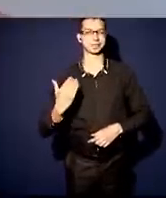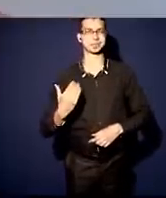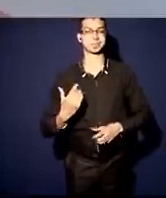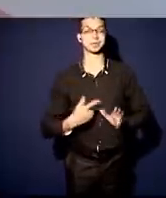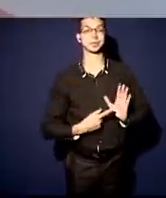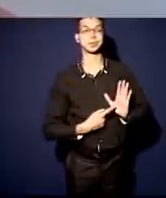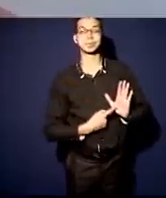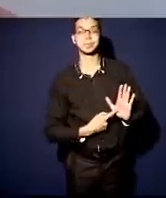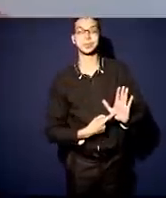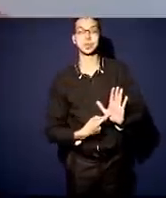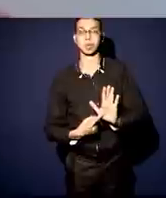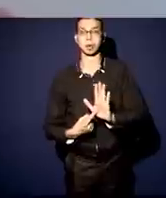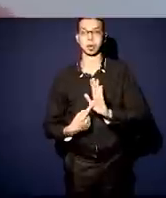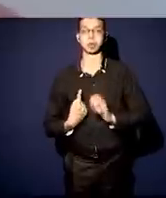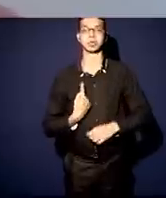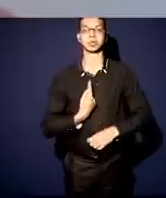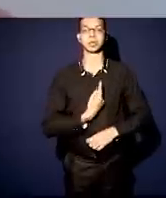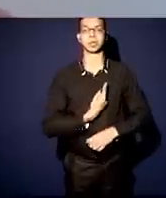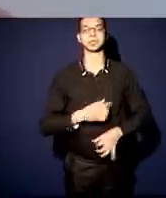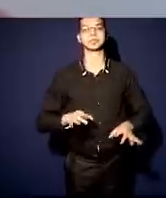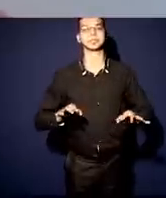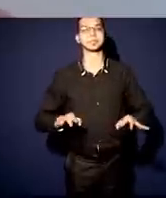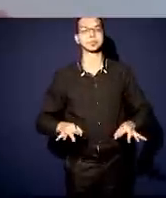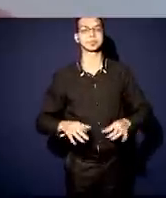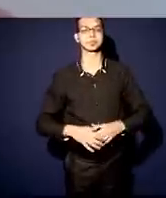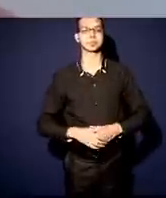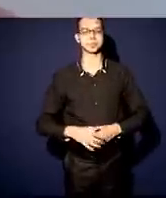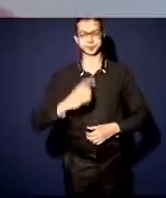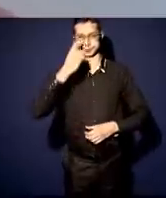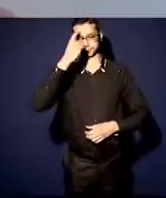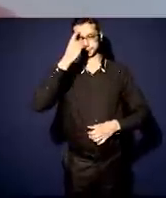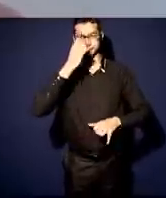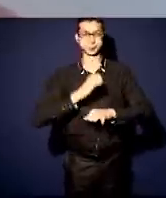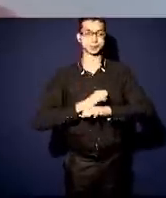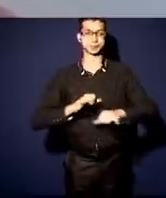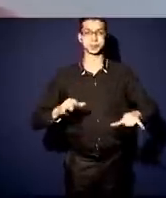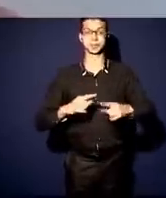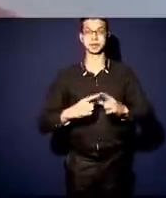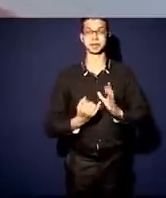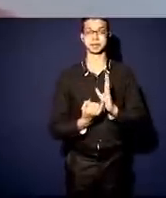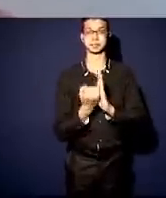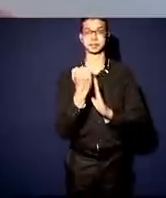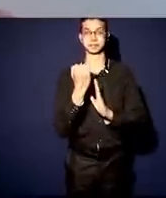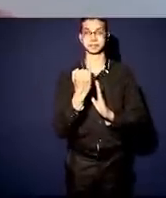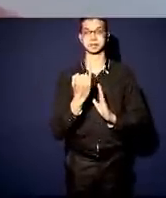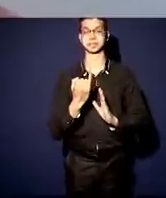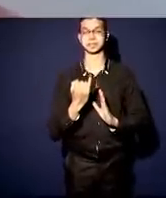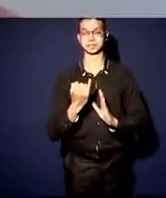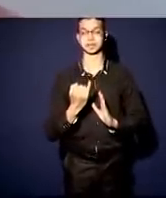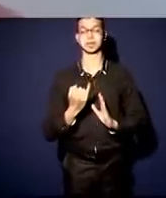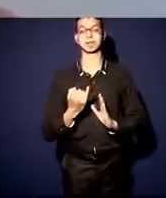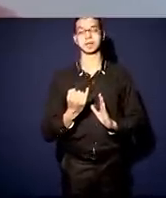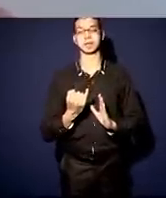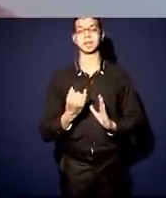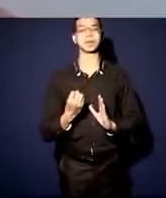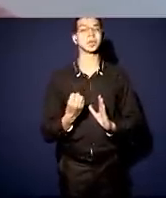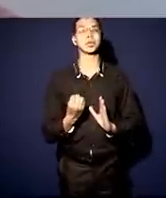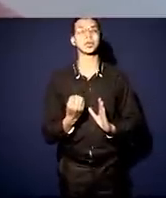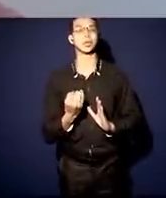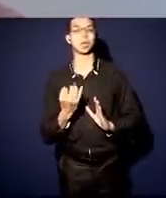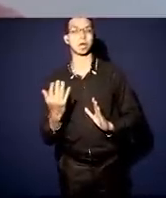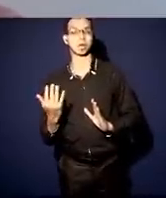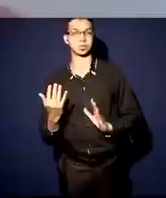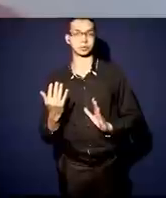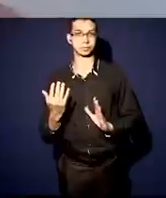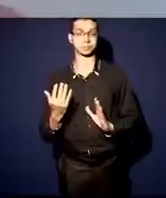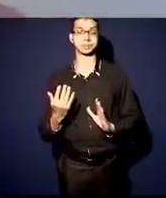projeções, a gente fica lá dizendo, para essa inflação vir para o número X, a gente vai ter que ver a